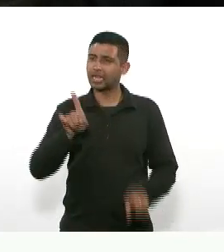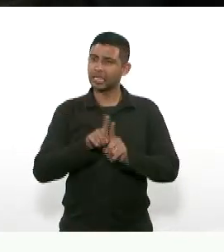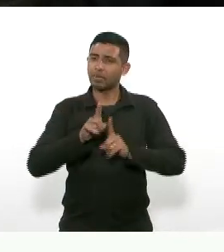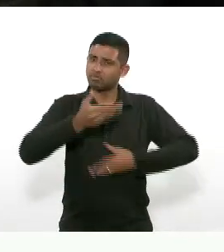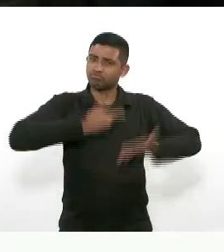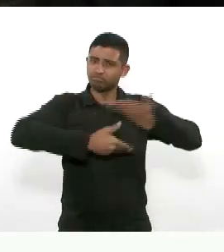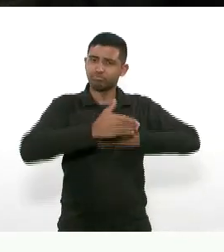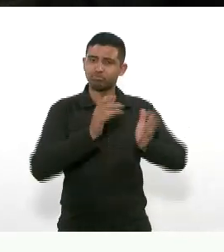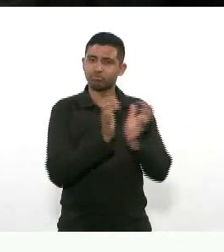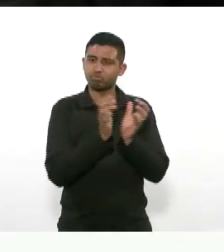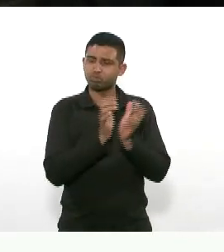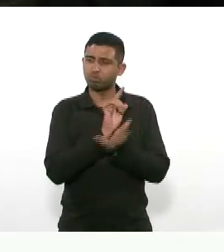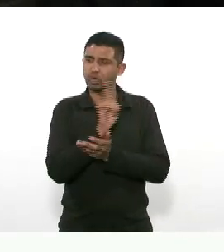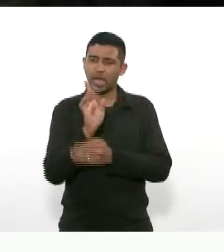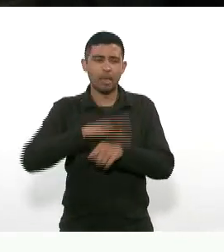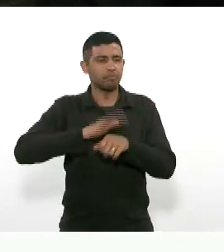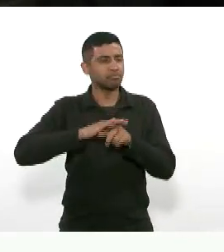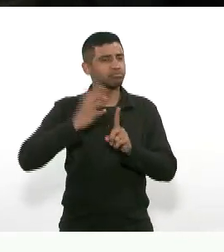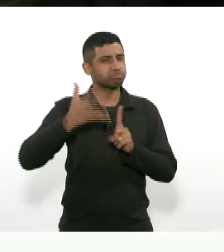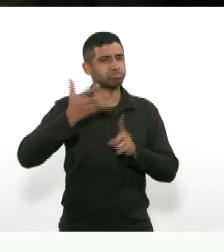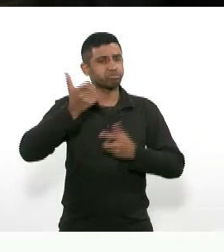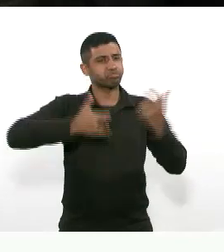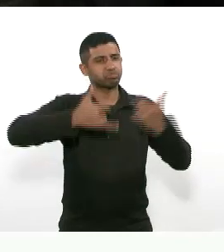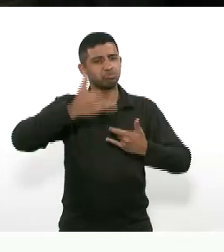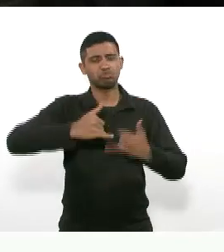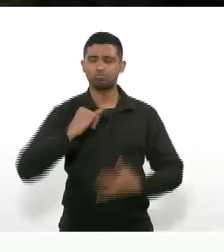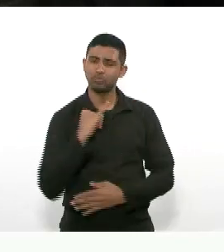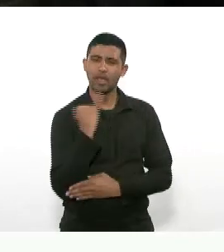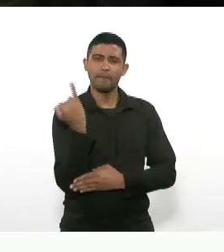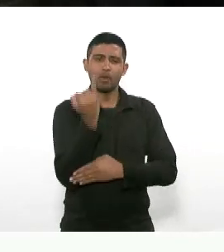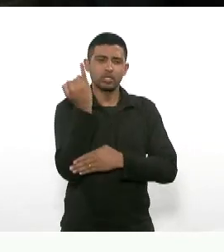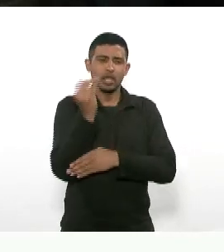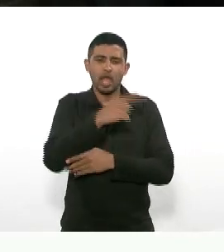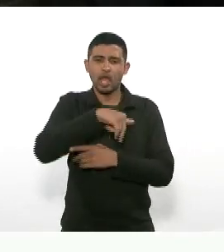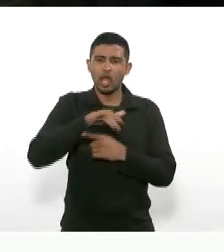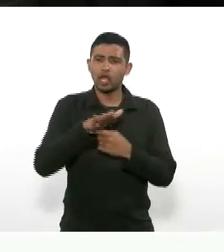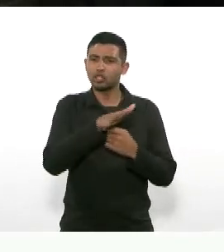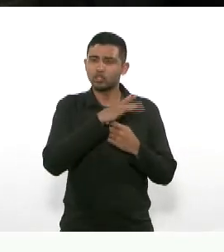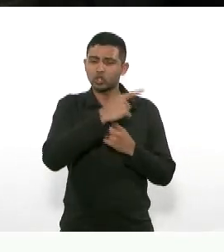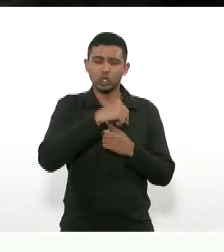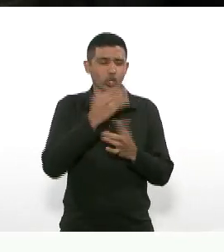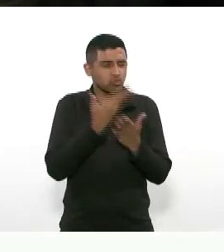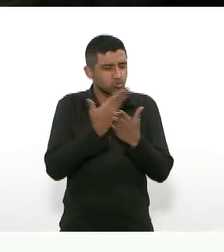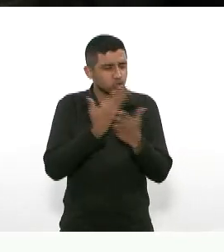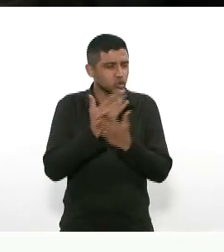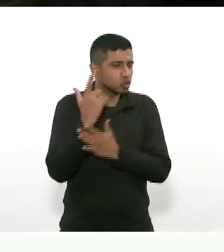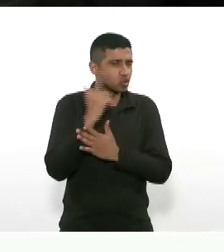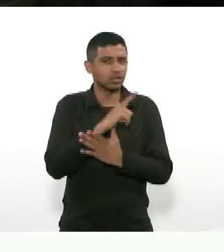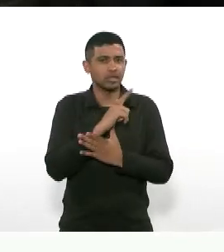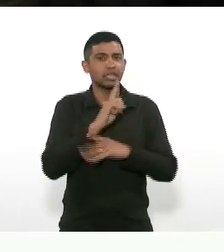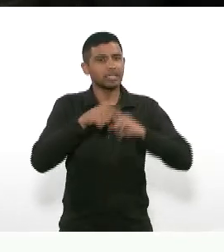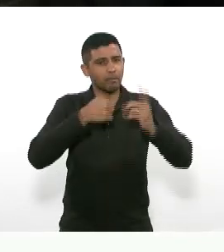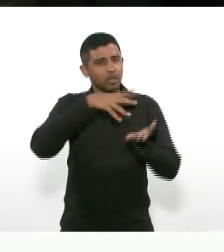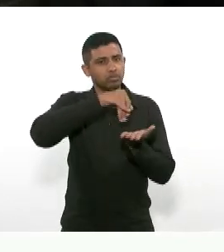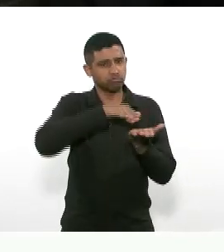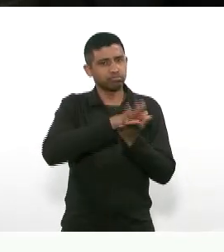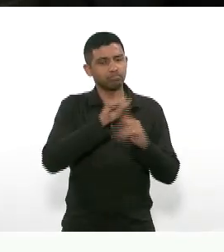contribuição dela foi primordial para chegarmos ao estudo. Estarei enviando uma cópia.